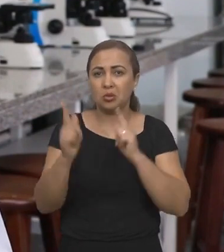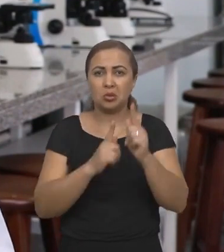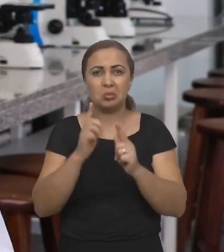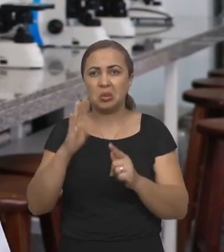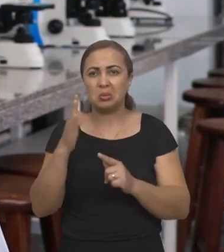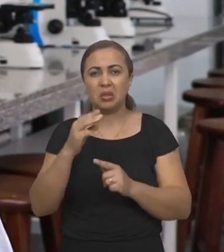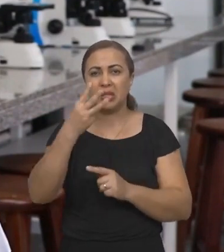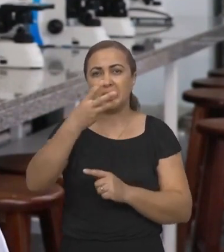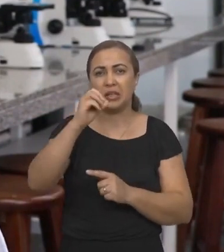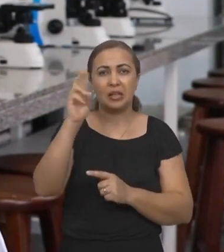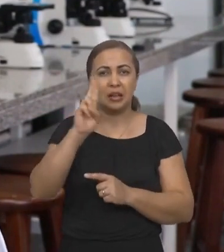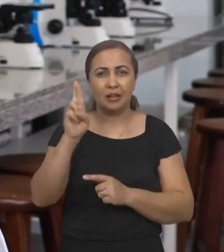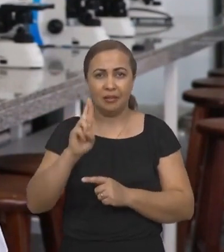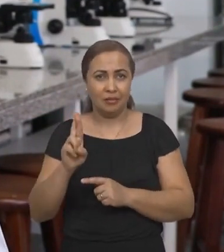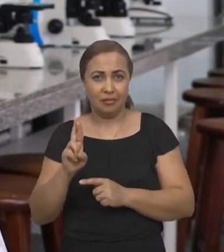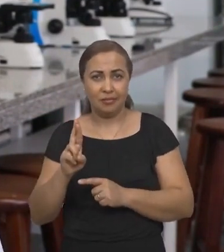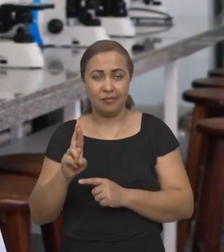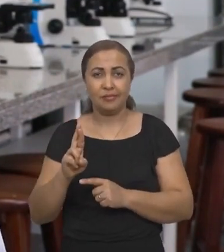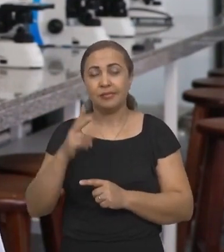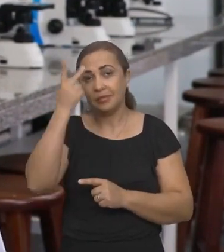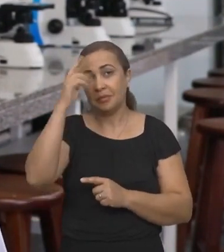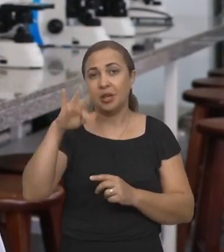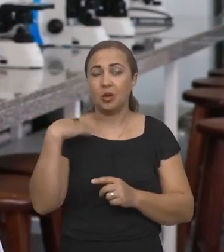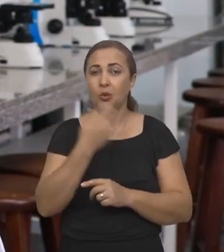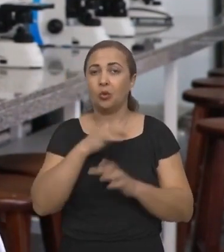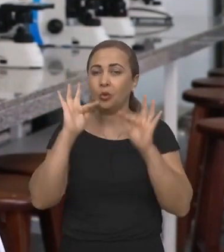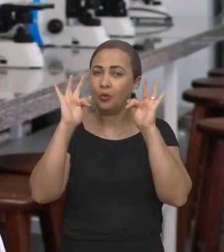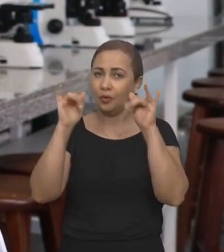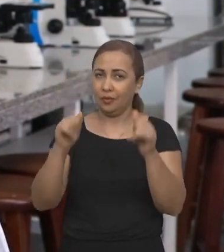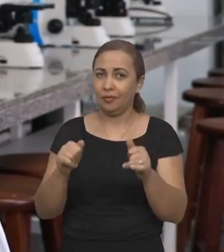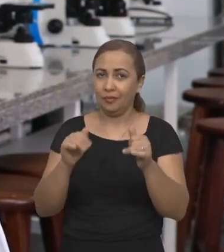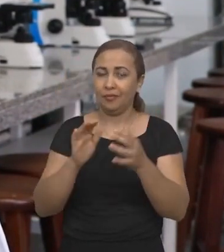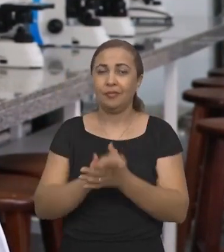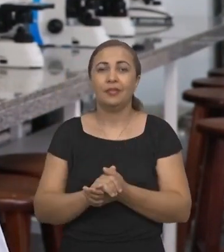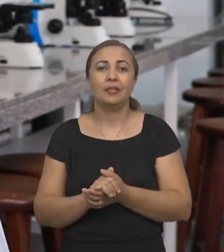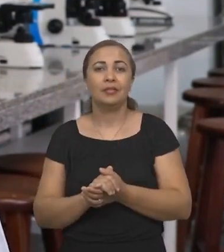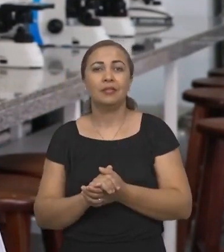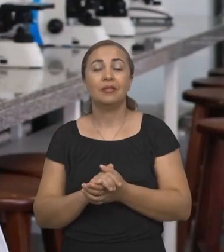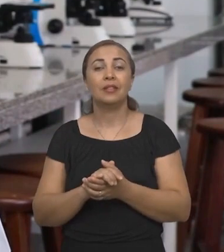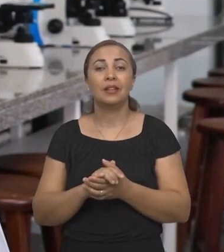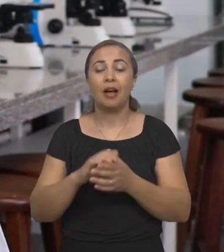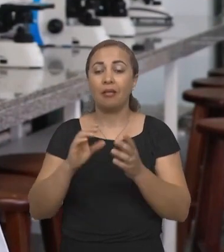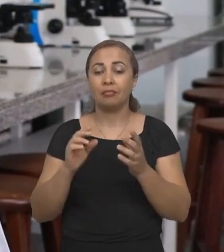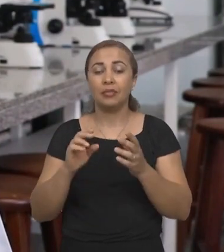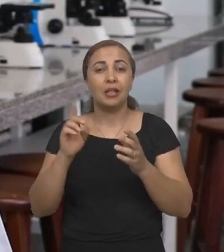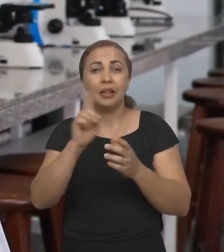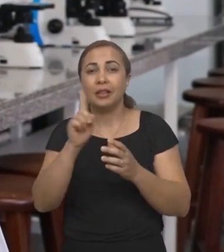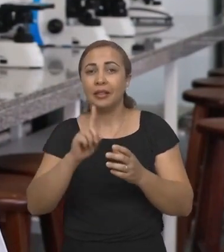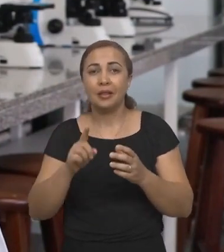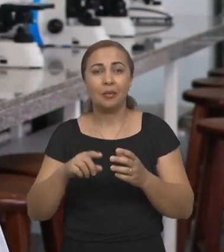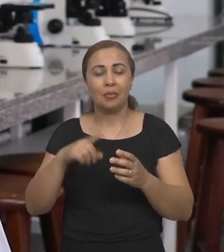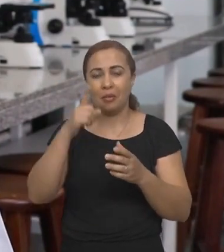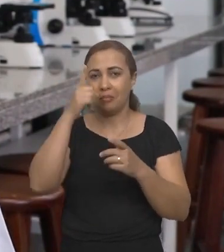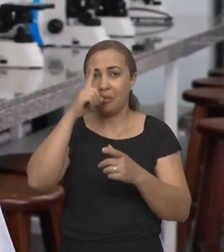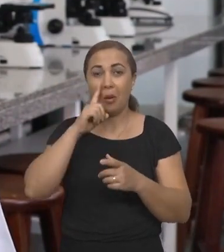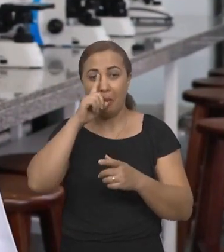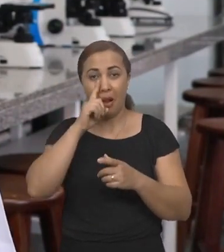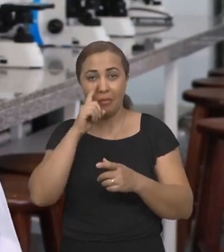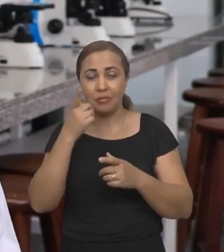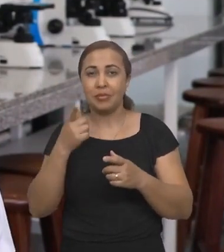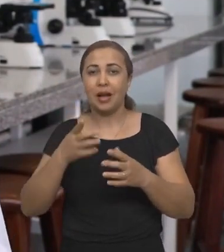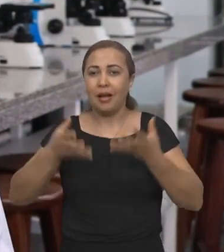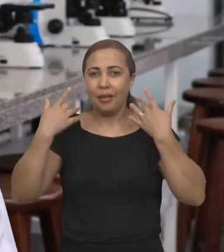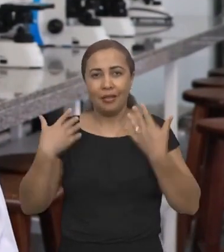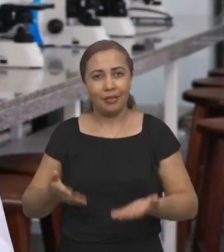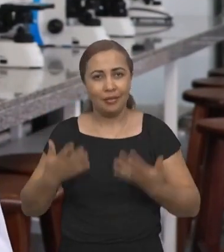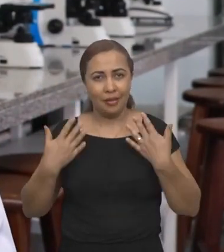torno de aproximadamente R$30 para a gente finalizar. É um material que não é tóxico, é leve, né, e